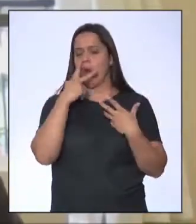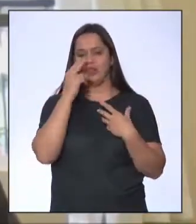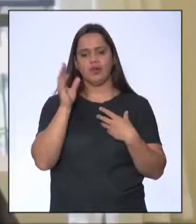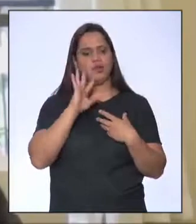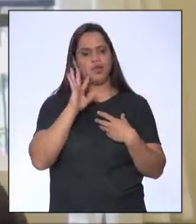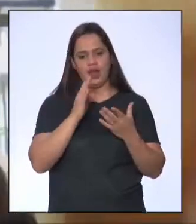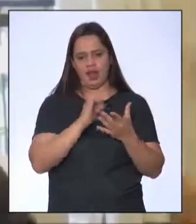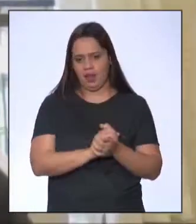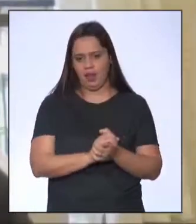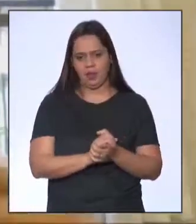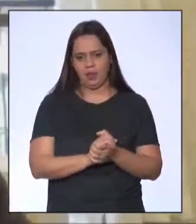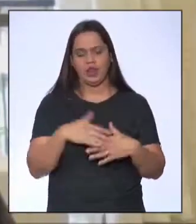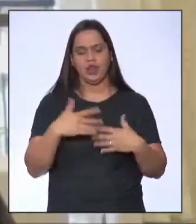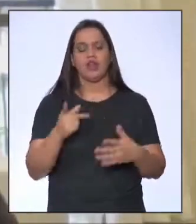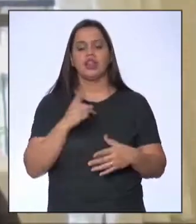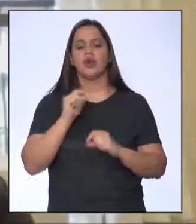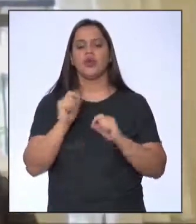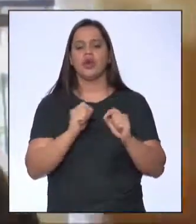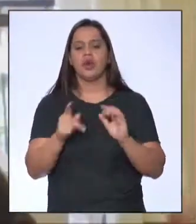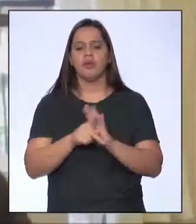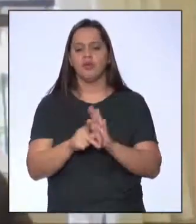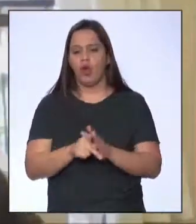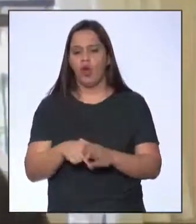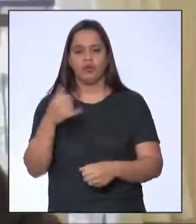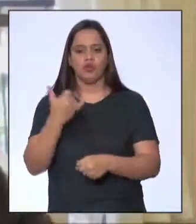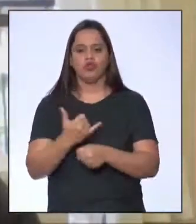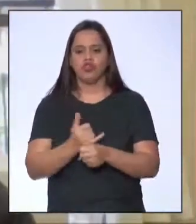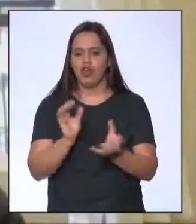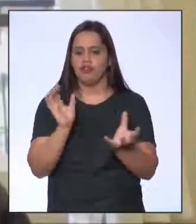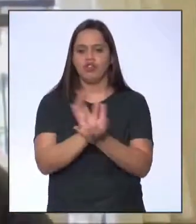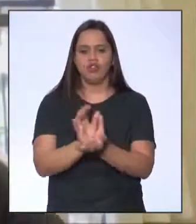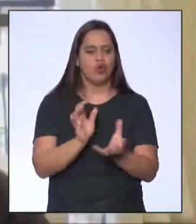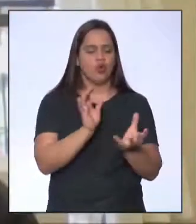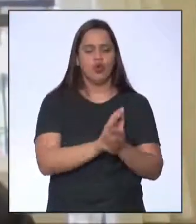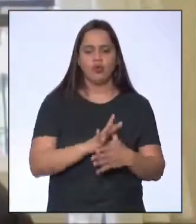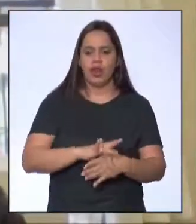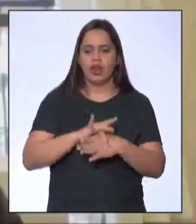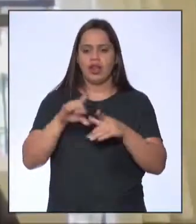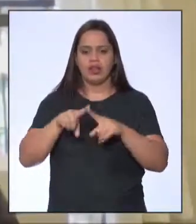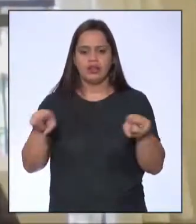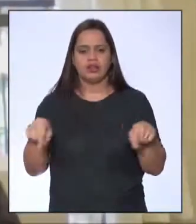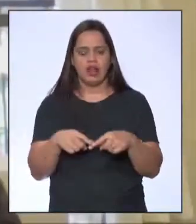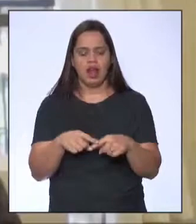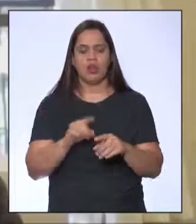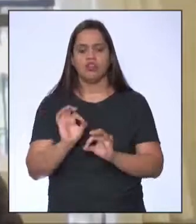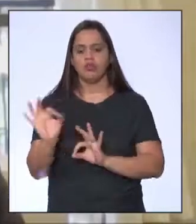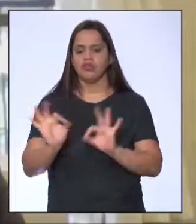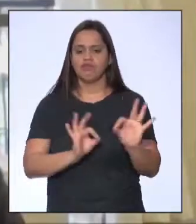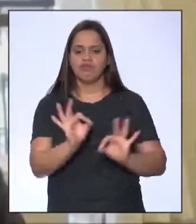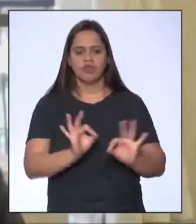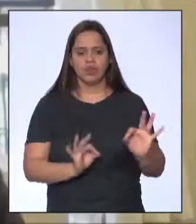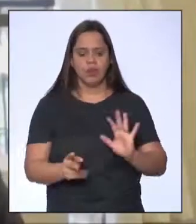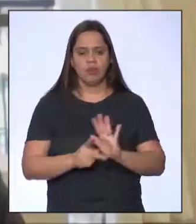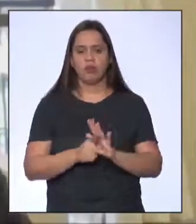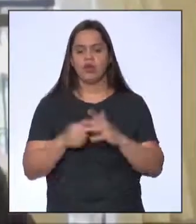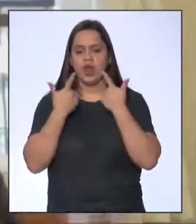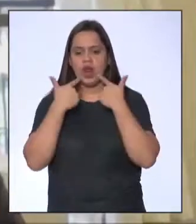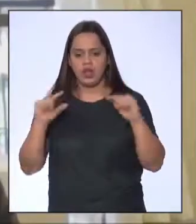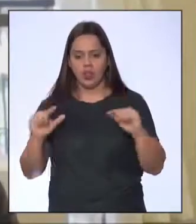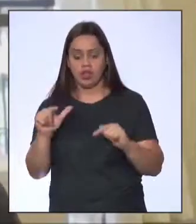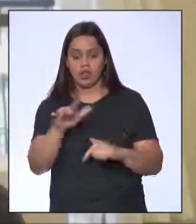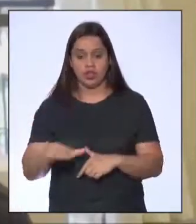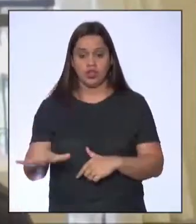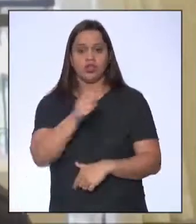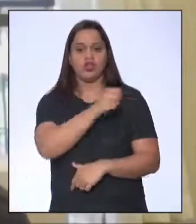acolhedor, o líder de sala de aula, chefes de clube. Então, nós vamos articular todos a linguagem do próprio para